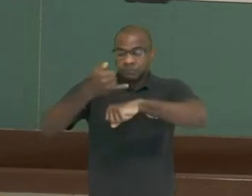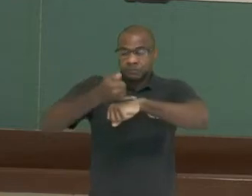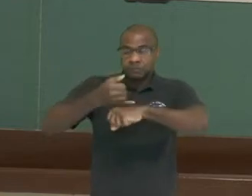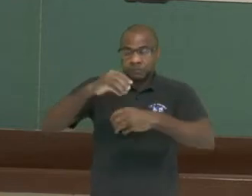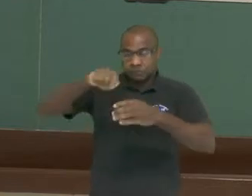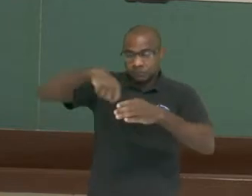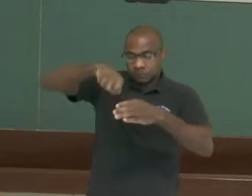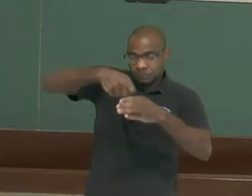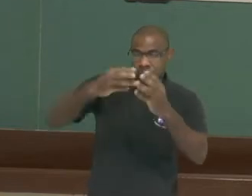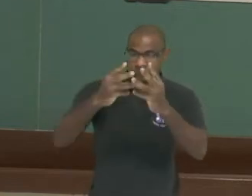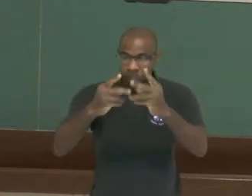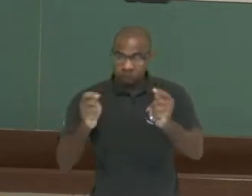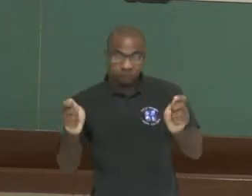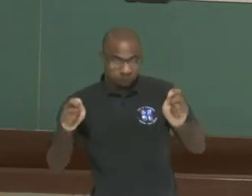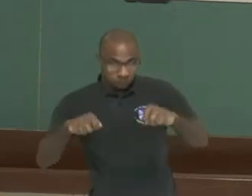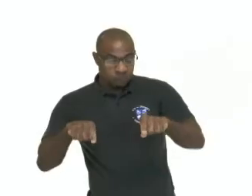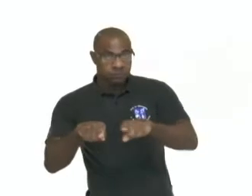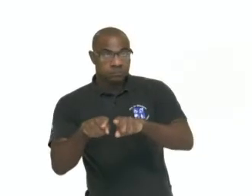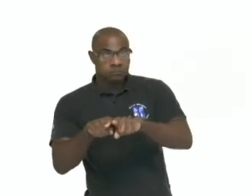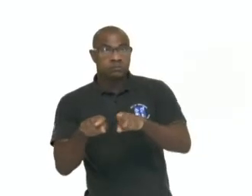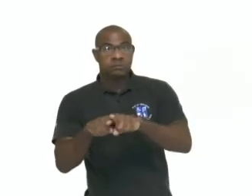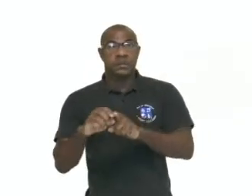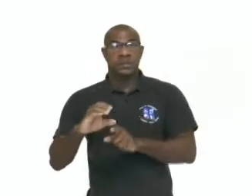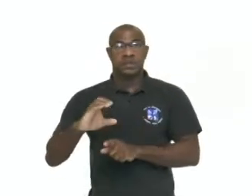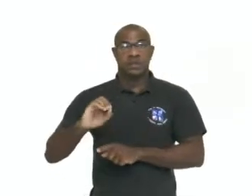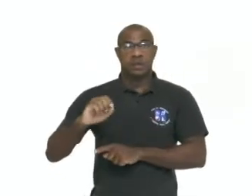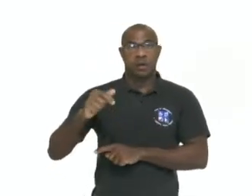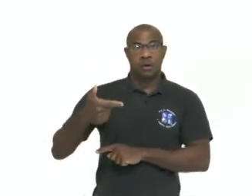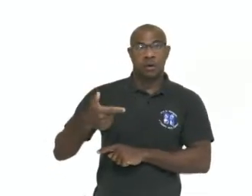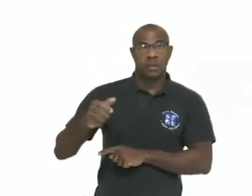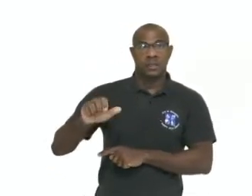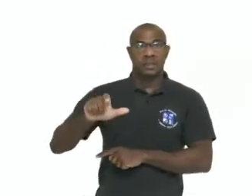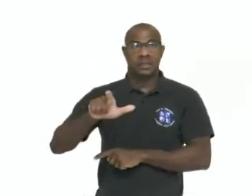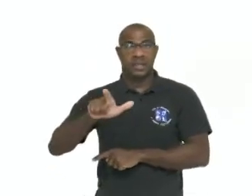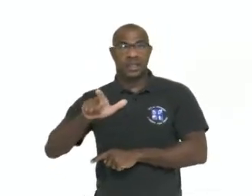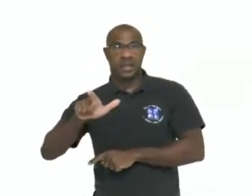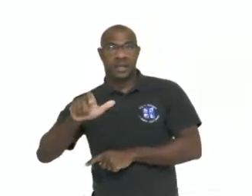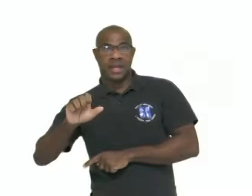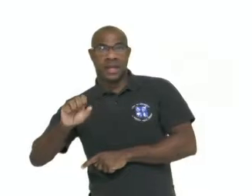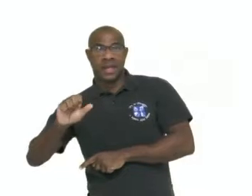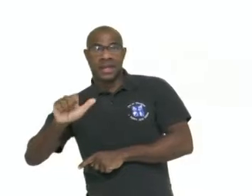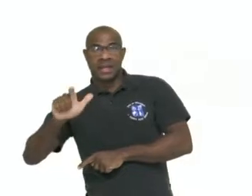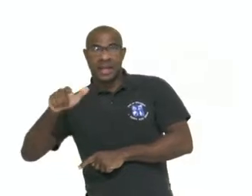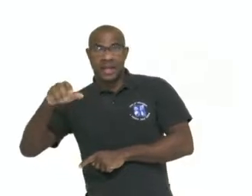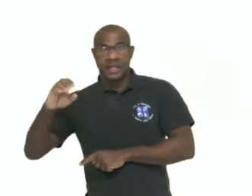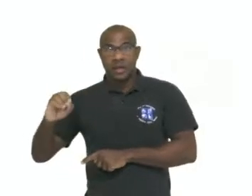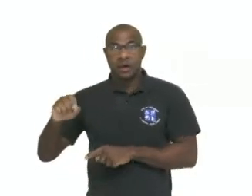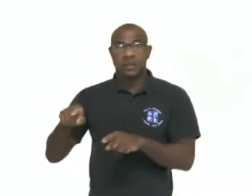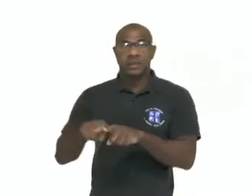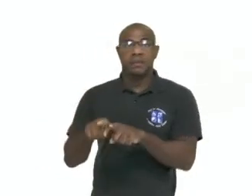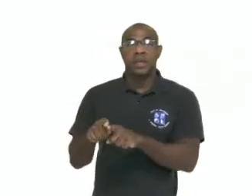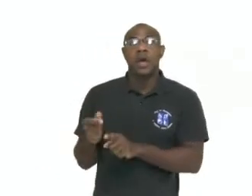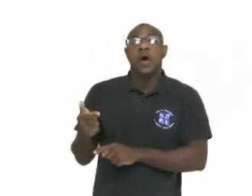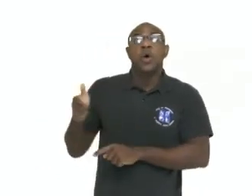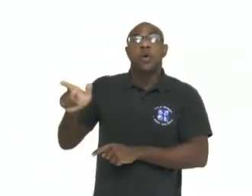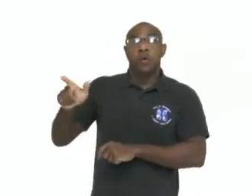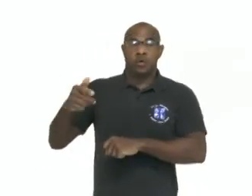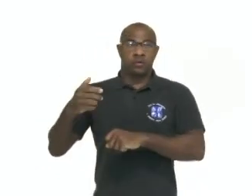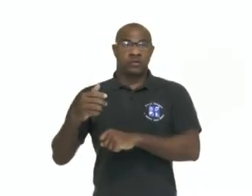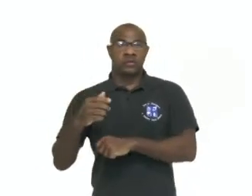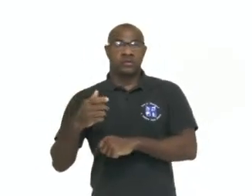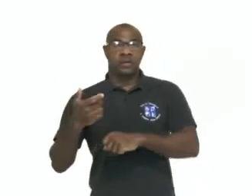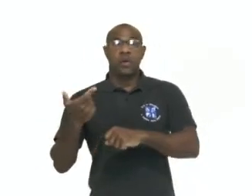em água, assim como os óxidos CaO, CrO e BaO. Os demais óxidos constituídos por metais